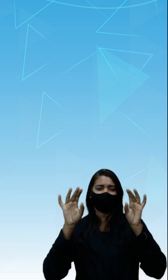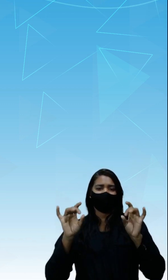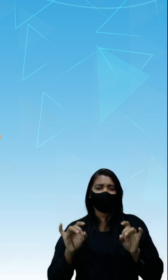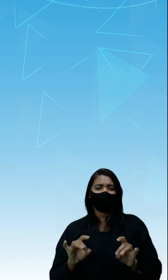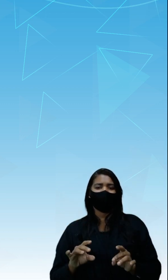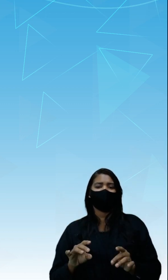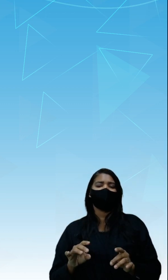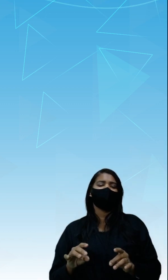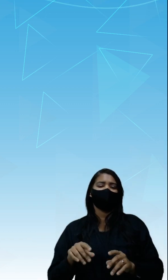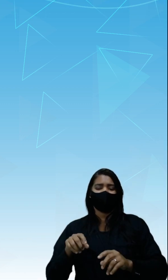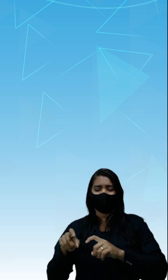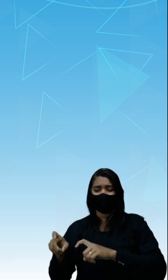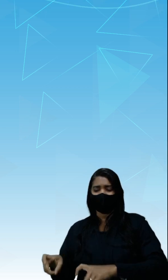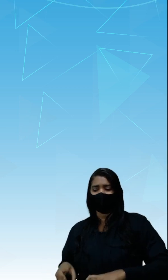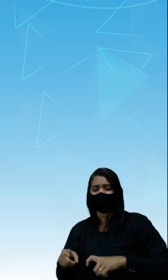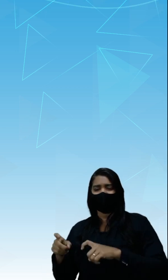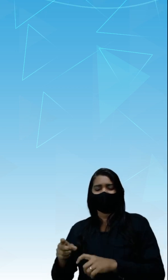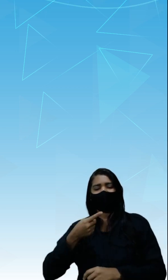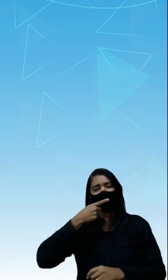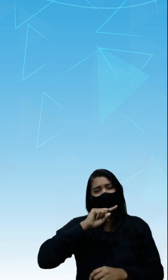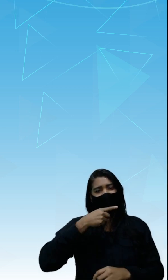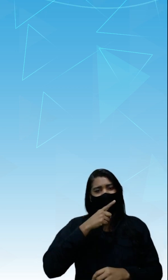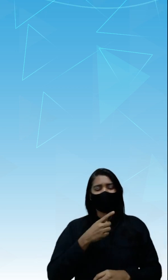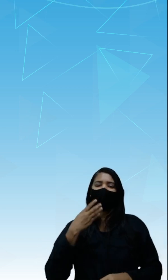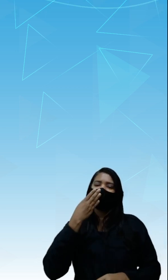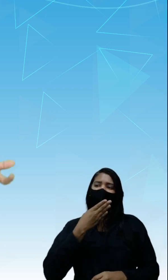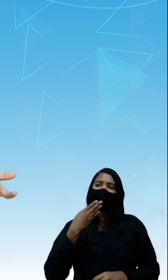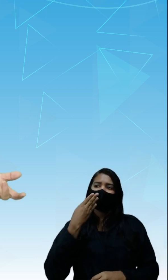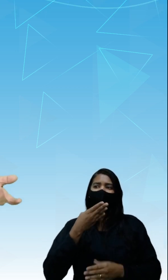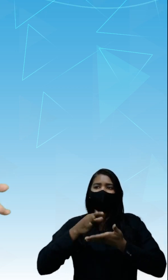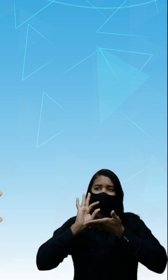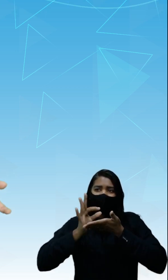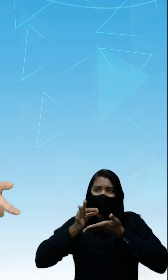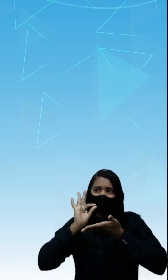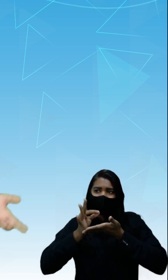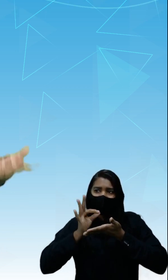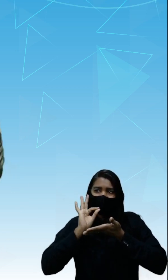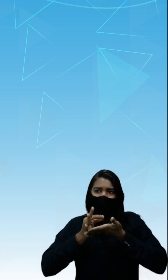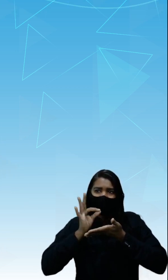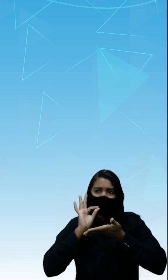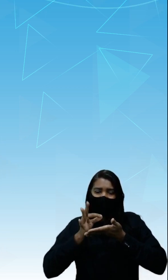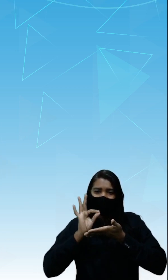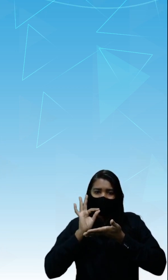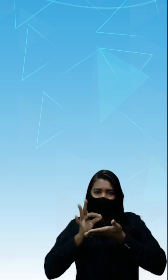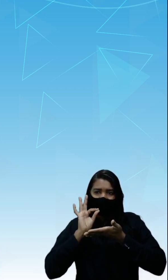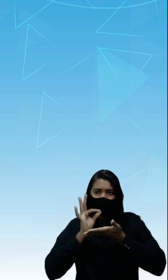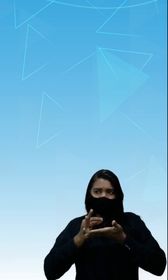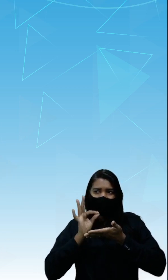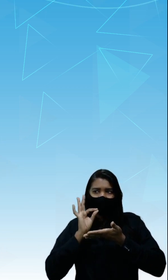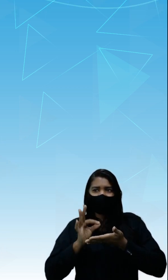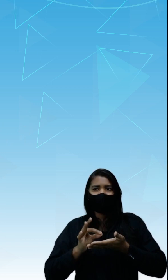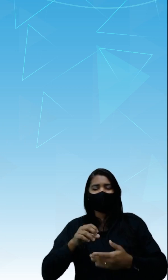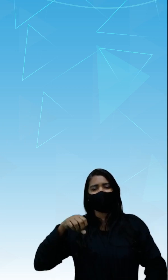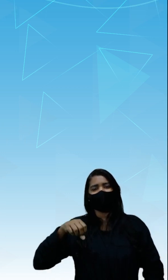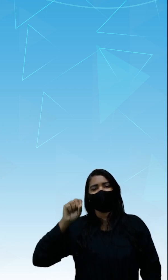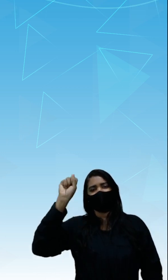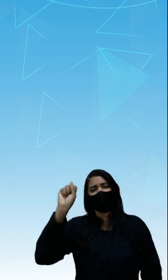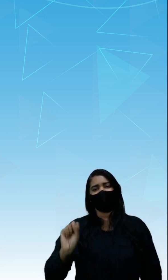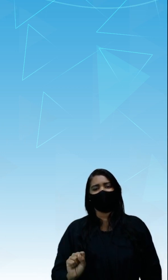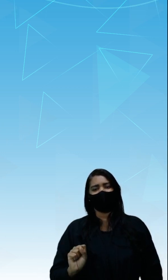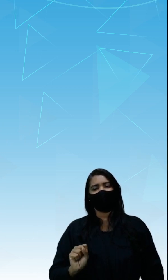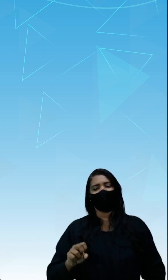especialmente no cultivo da cana-de-açúcar e do café. Cana-de-açúcar aqui no Nordeste e o café no Sudeste. Tá